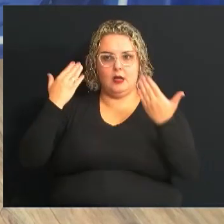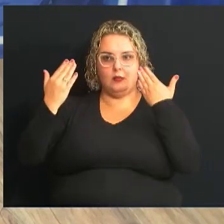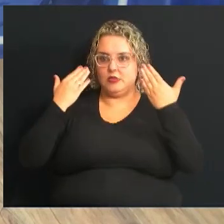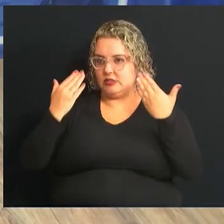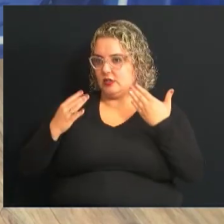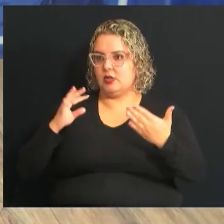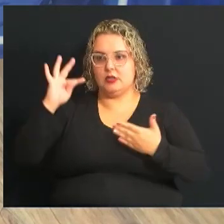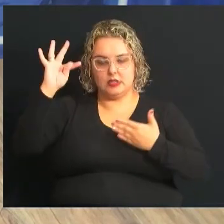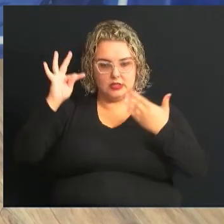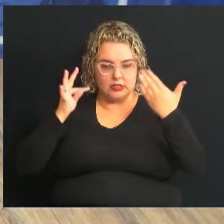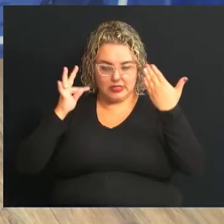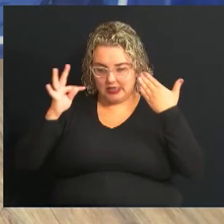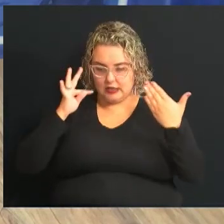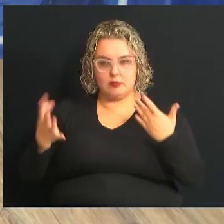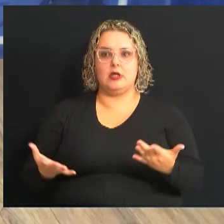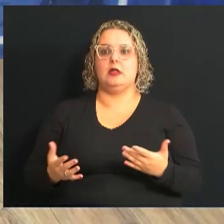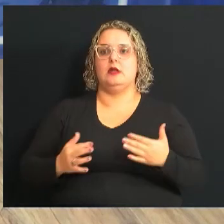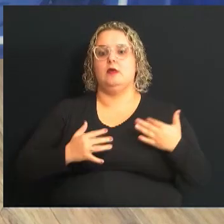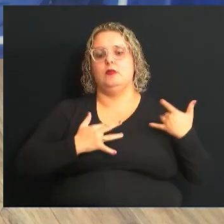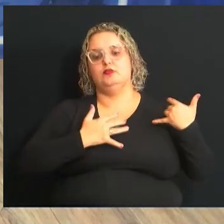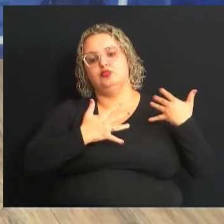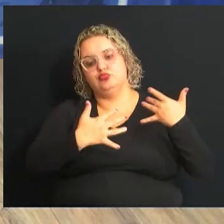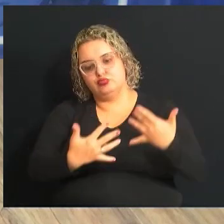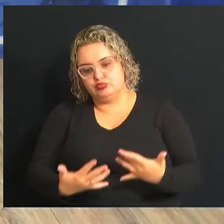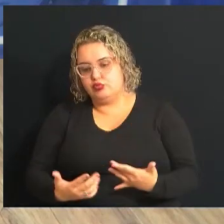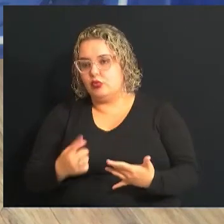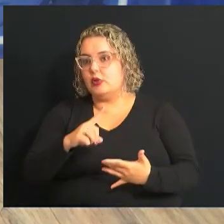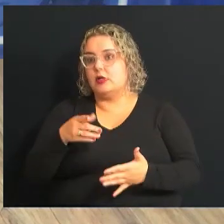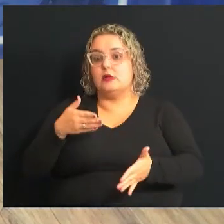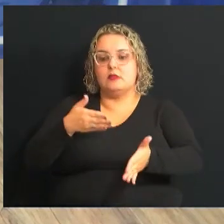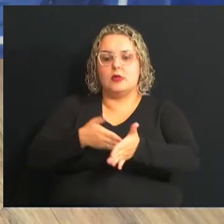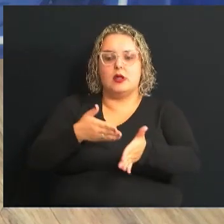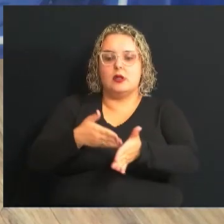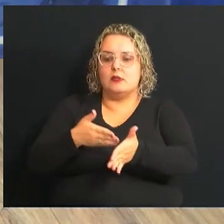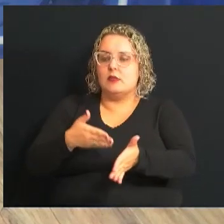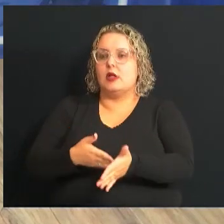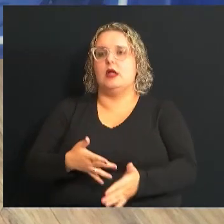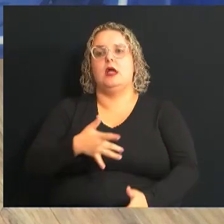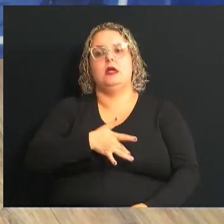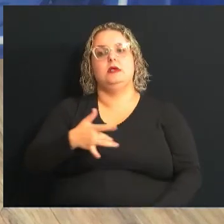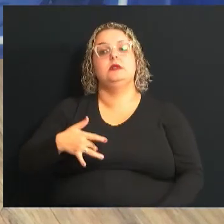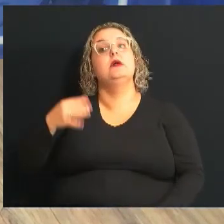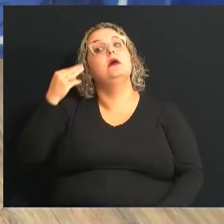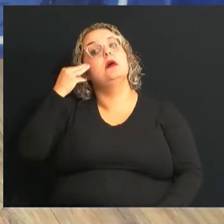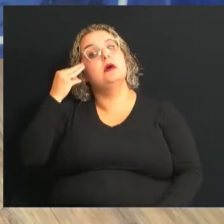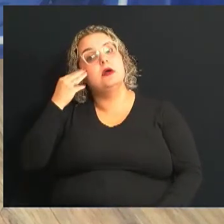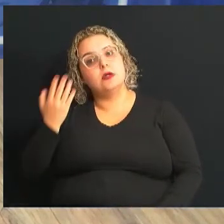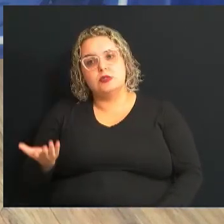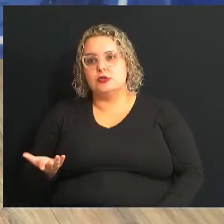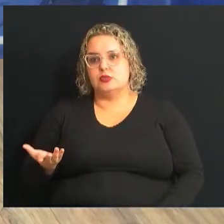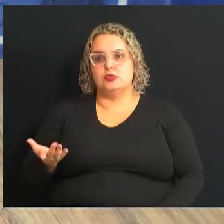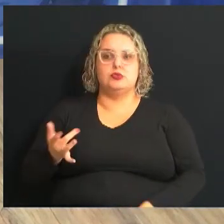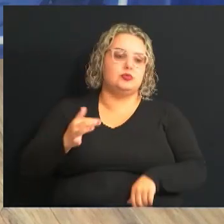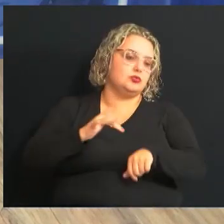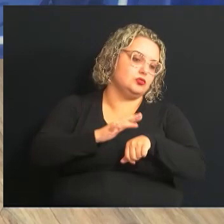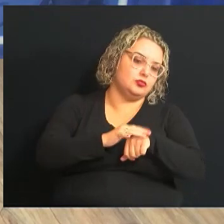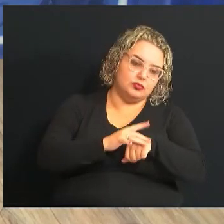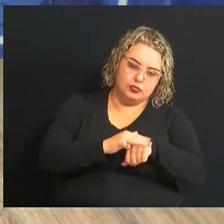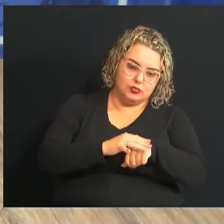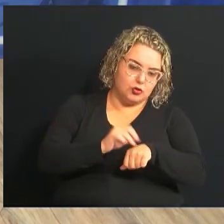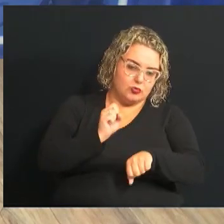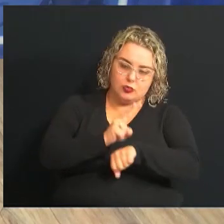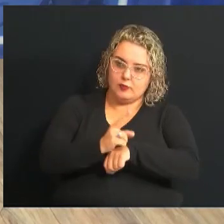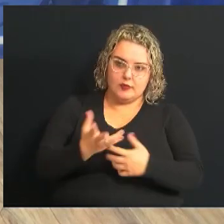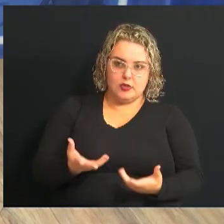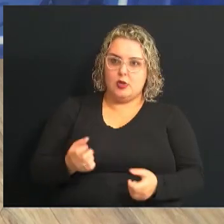gente ainda tem um longo caminho a percorrer e não ficar restrito à saúde mental por conta de uma doença como um vírus. Pode ser